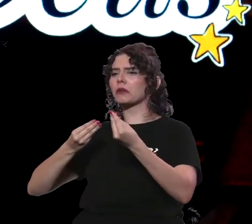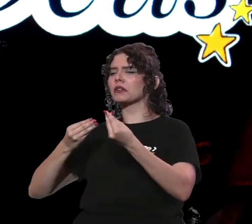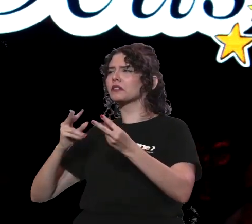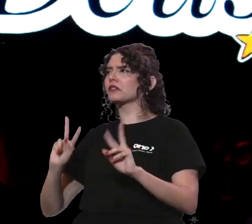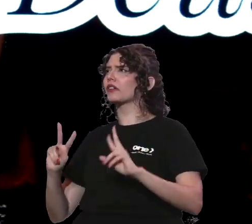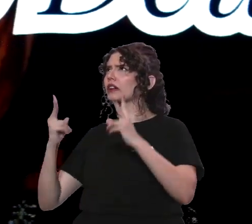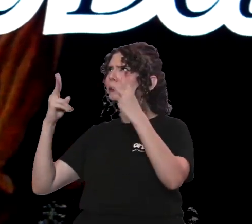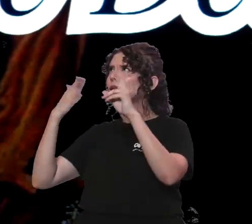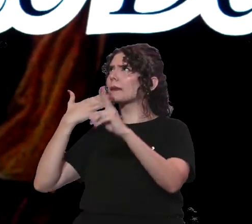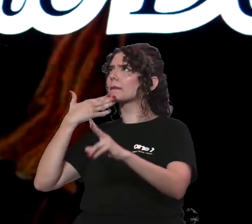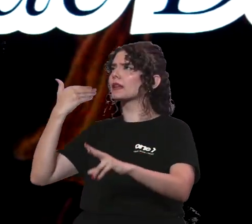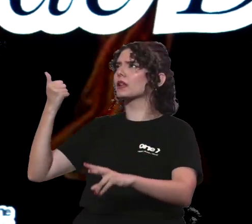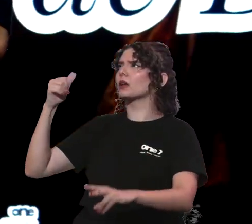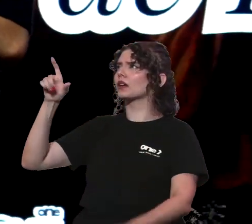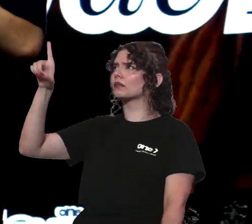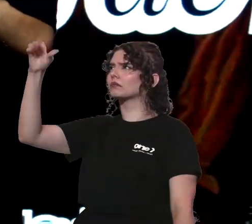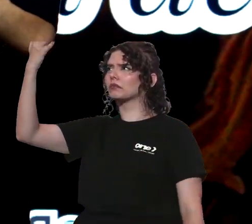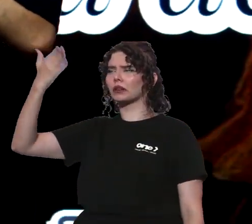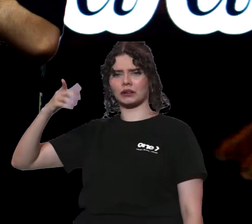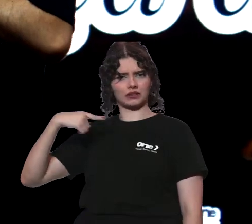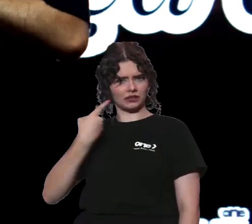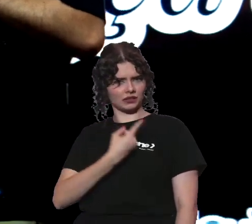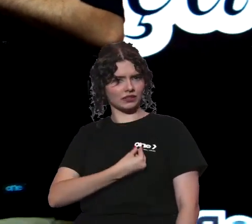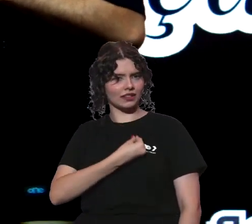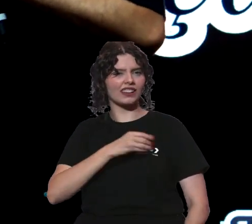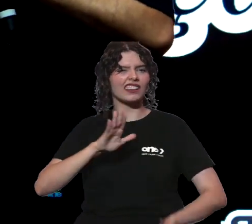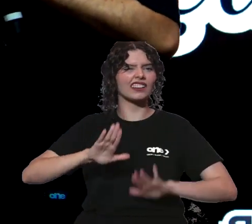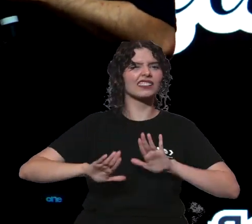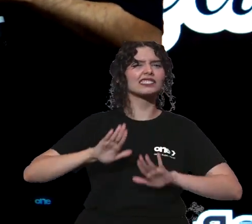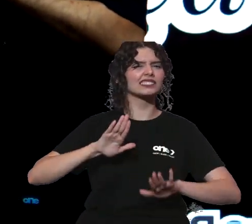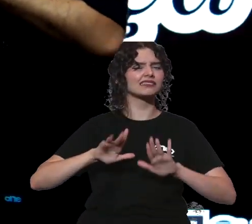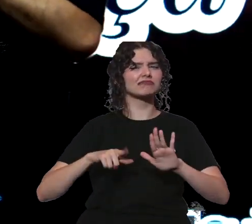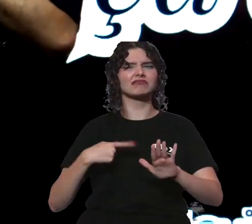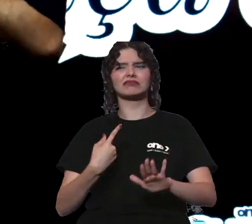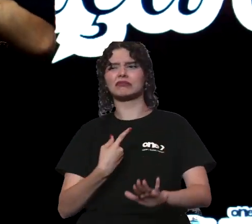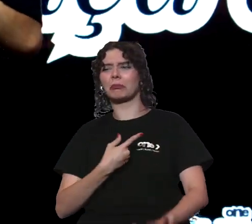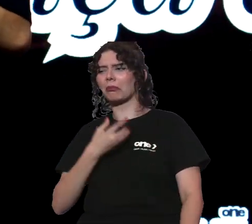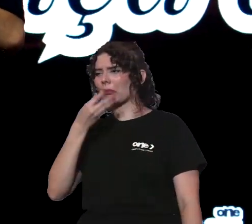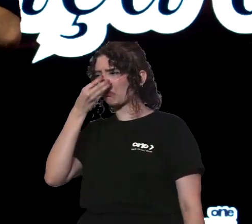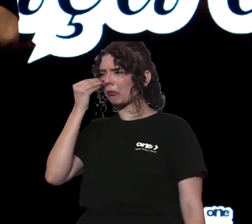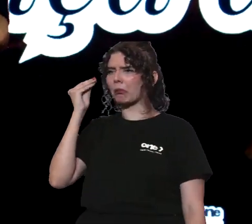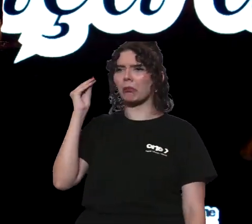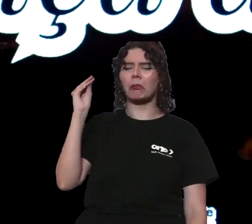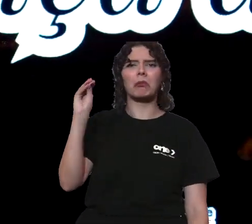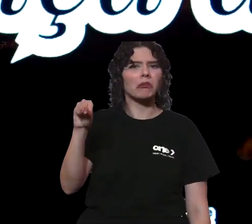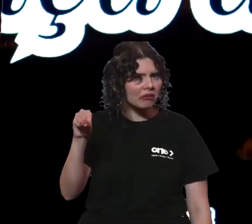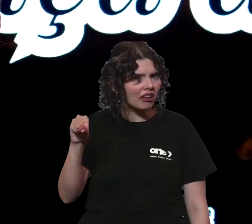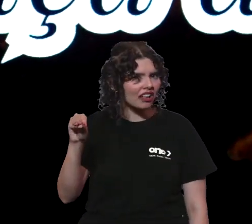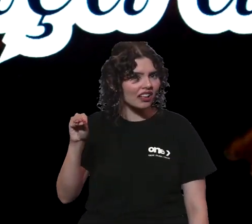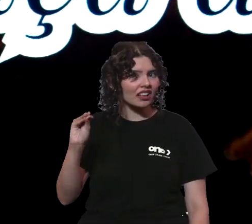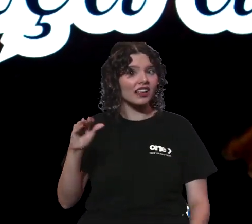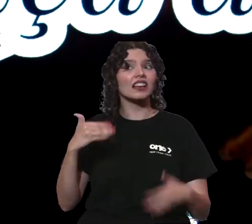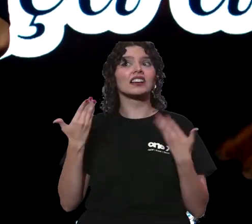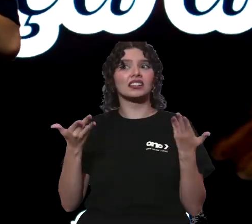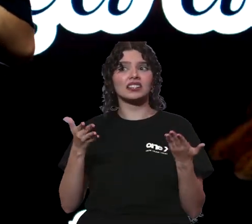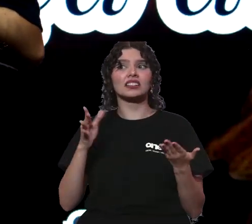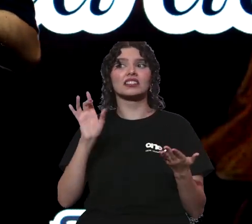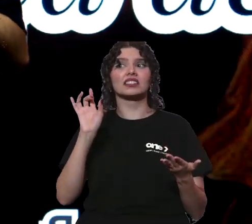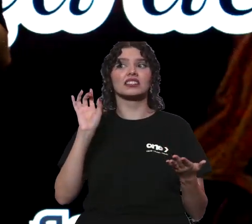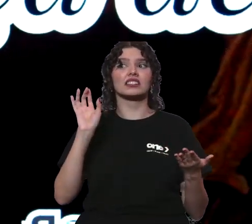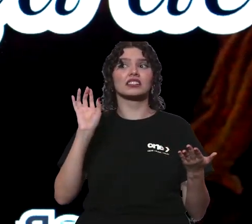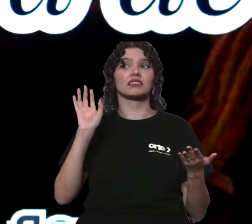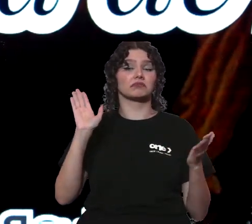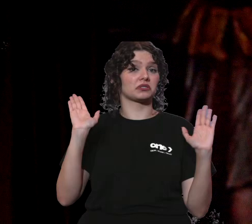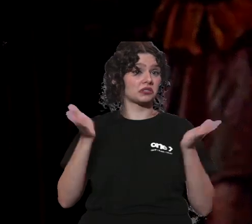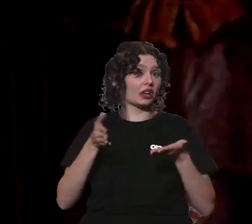nossa vida. Porque muitas vezes a gente acaba desprezando, mesmo aqueles que já conhecem a